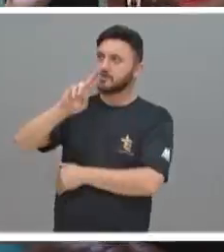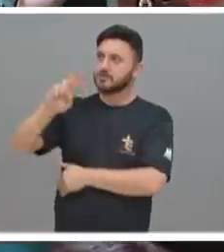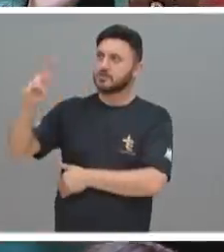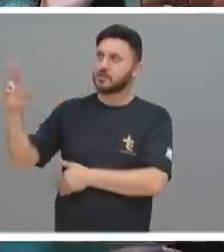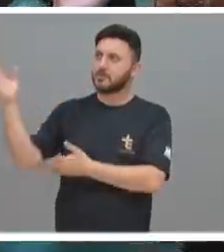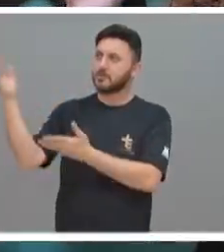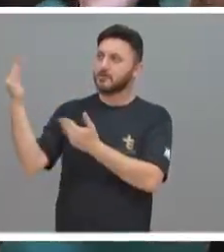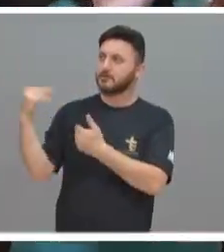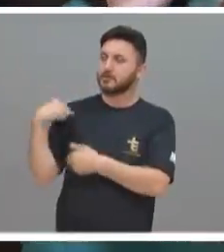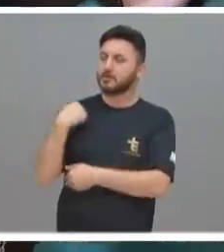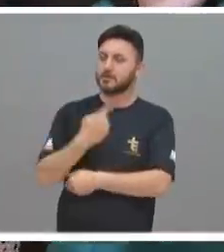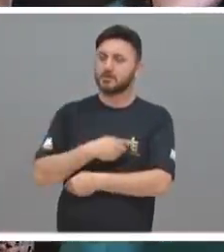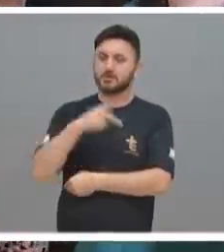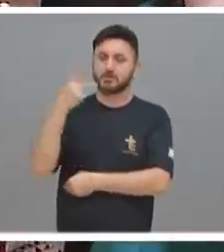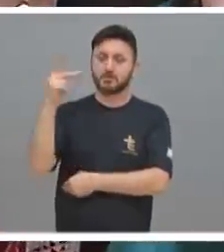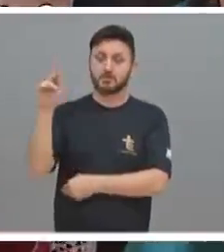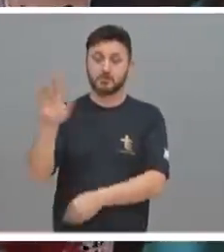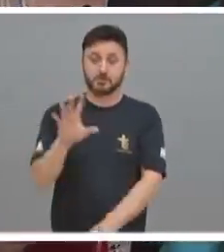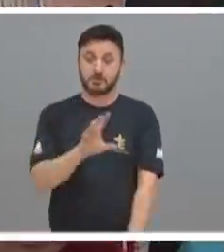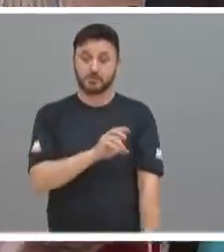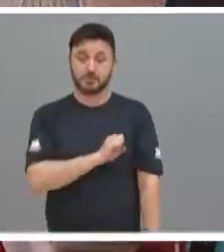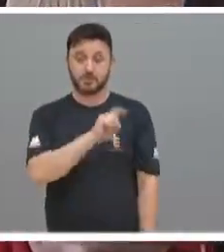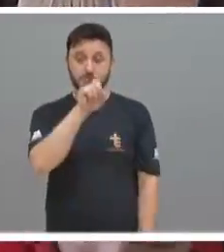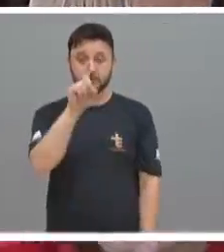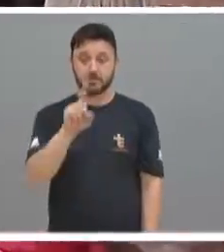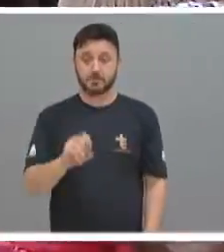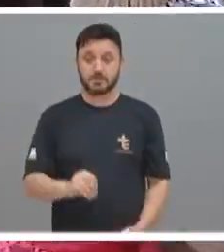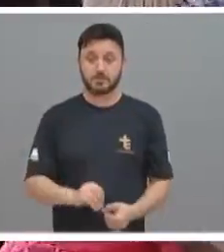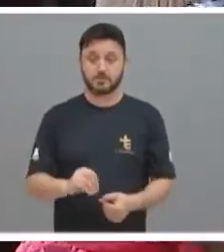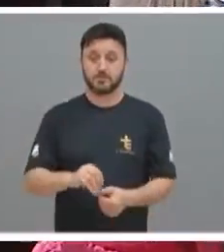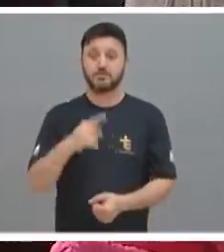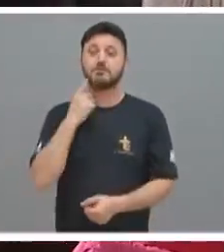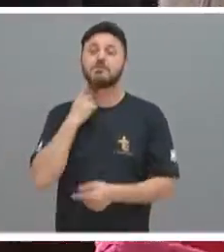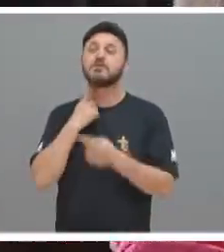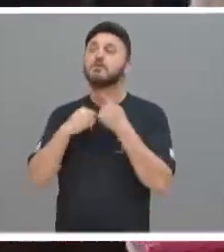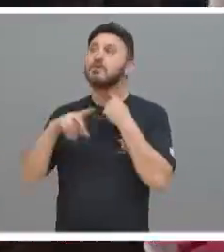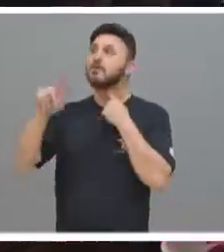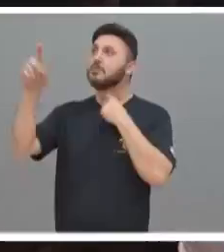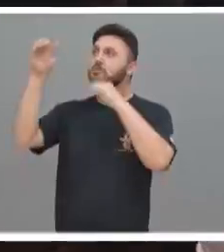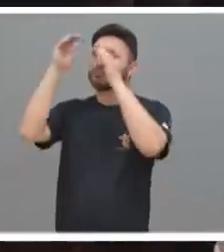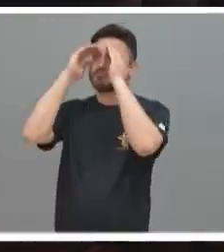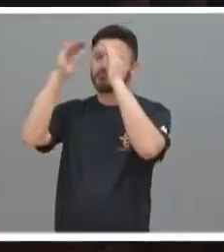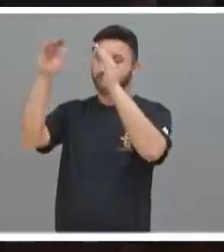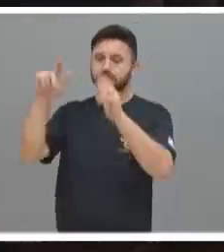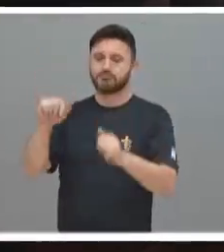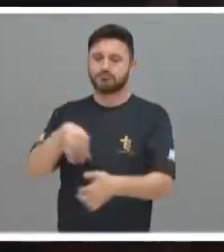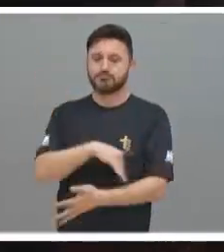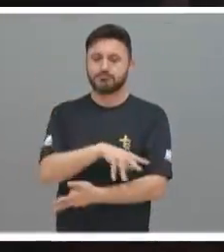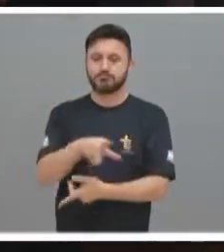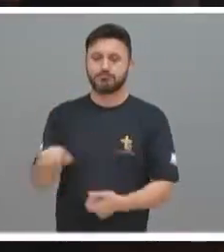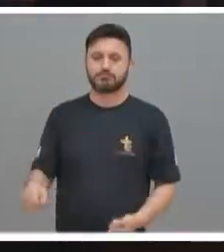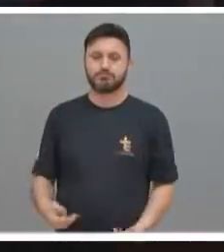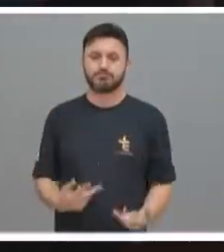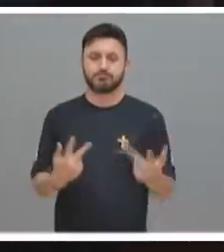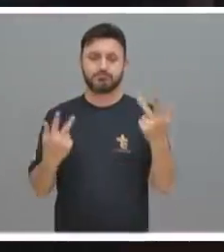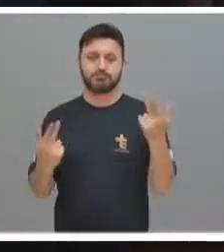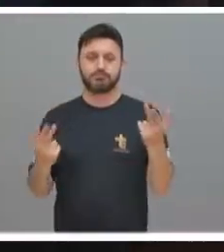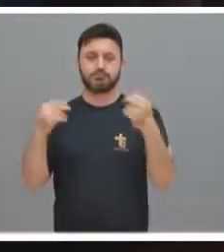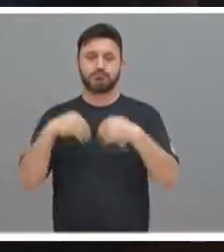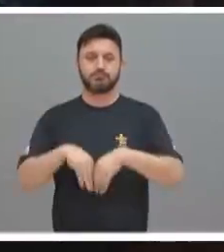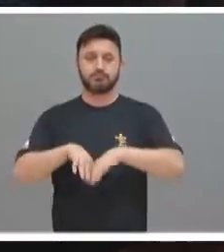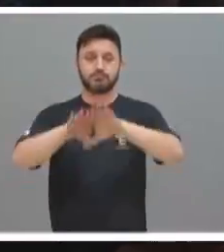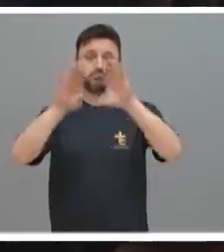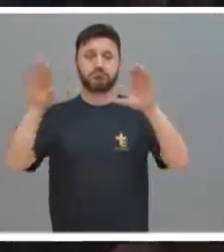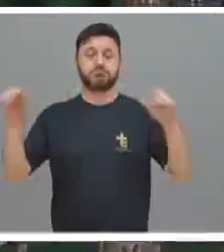o vosso nome, venha a nós o vosso reino, seja feita a vossa vontade, assim na